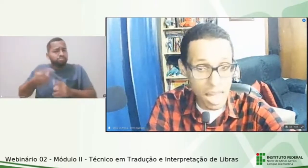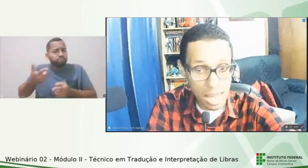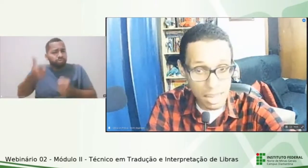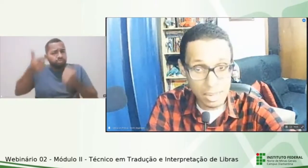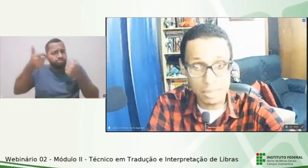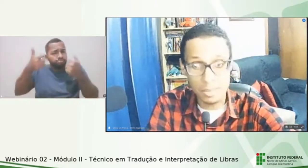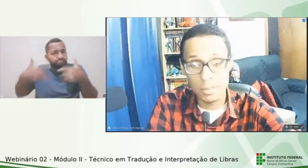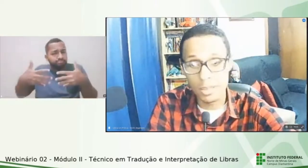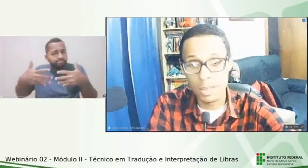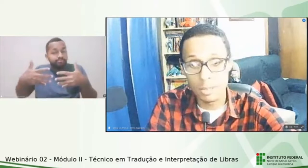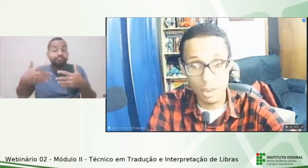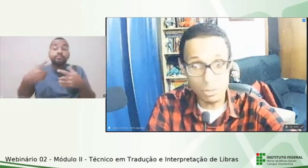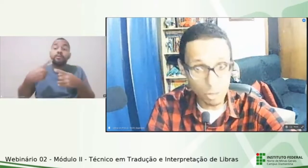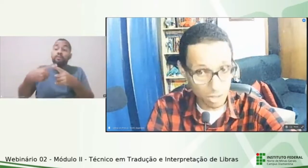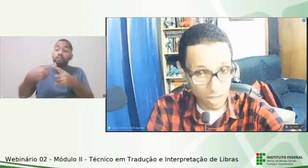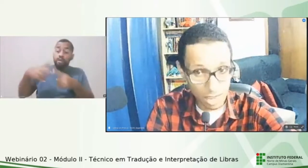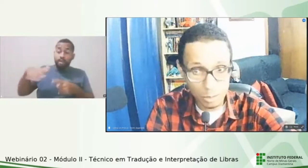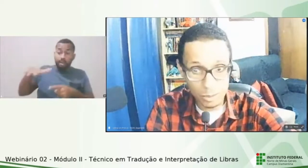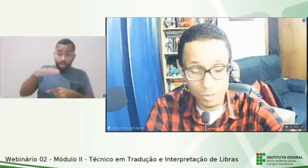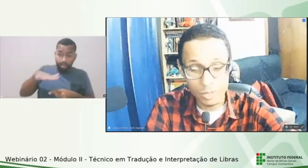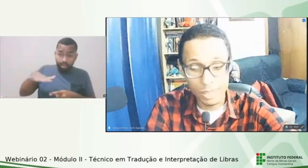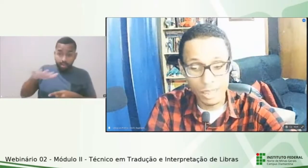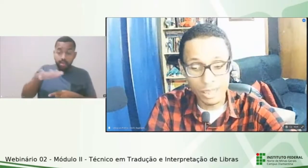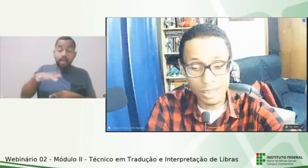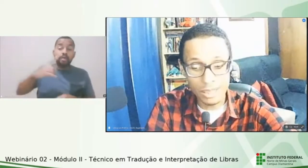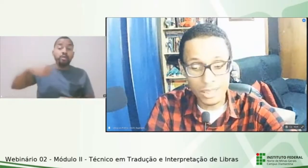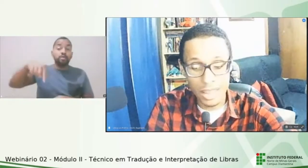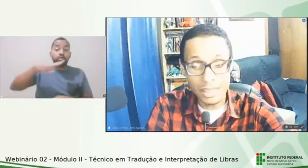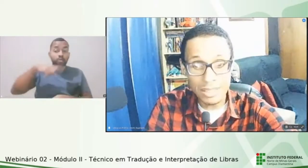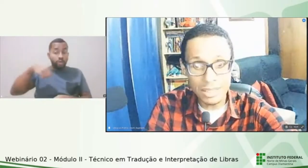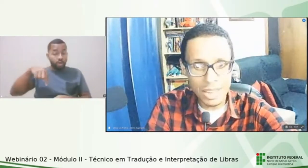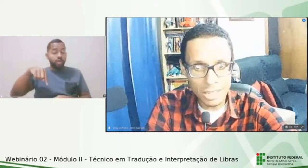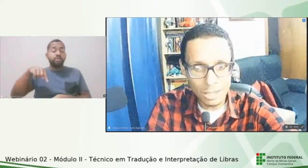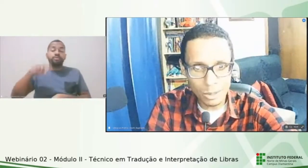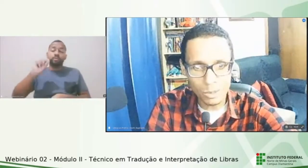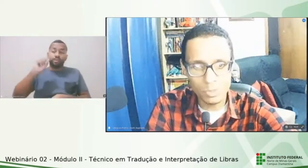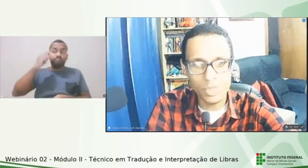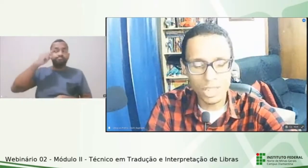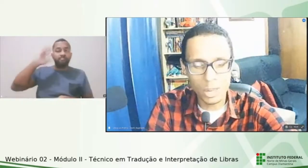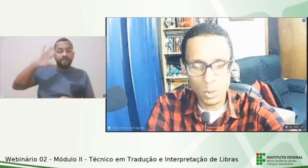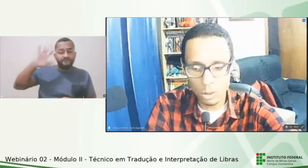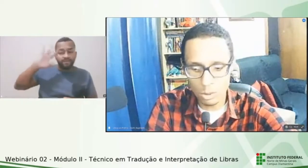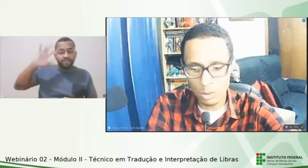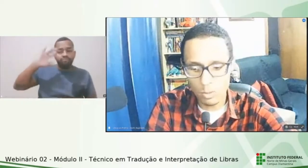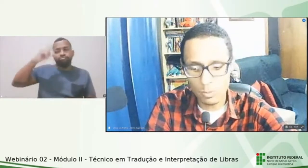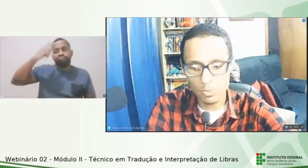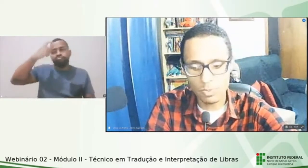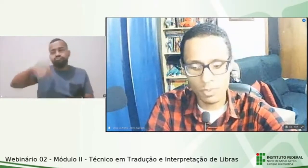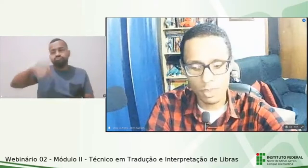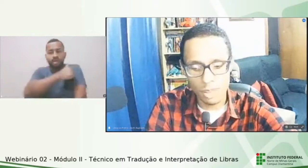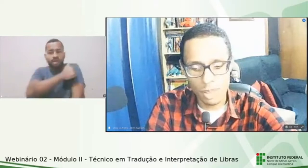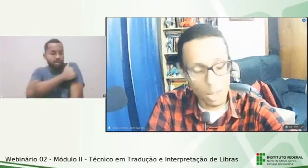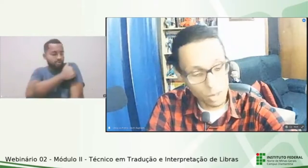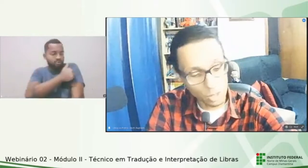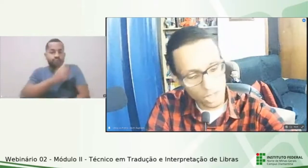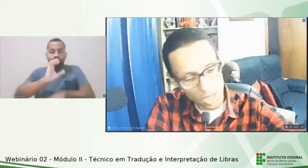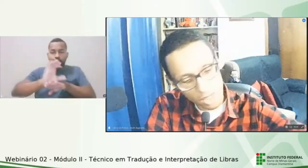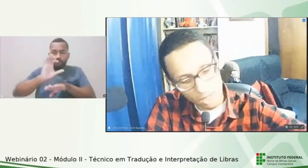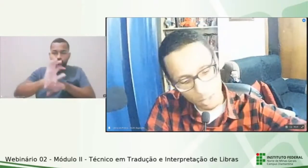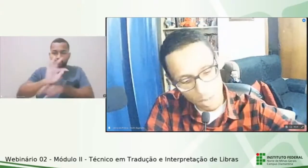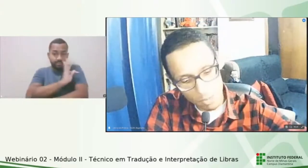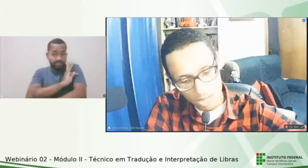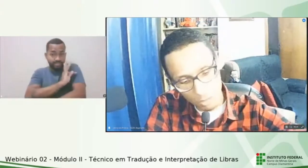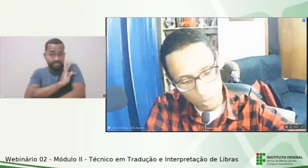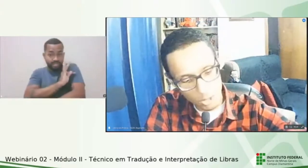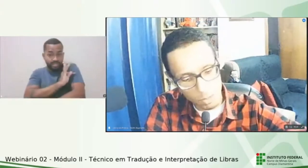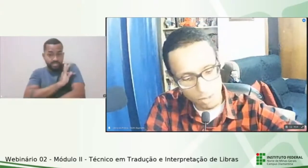nossa área, para você, aluno, que está iniciando neste curso, é o que eu deixei aqui em